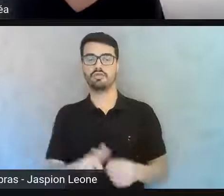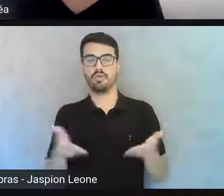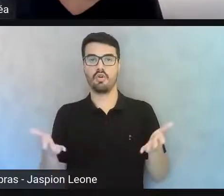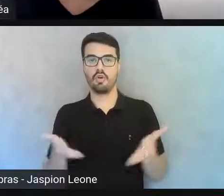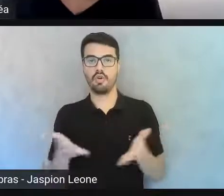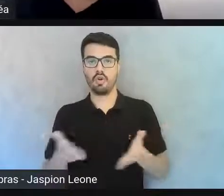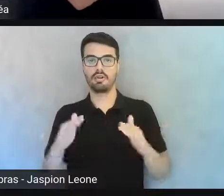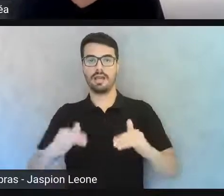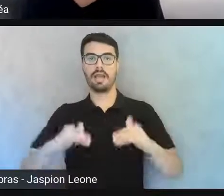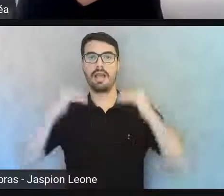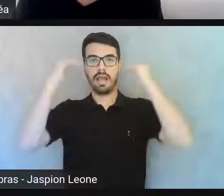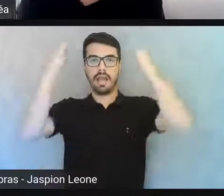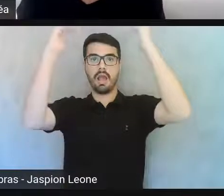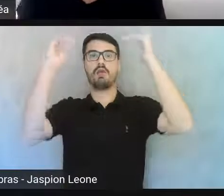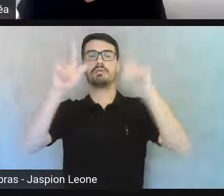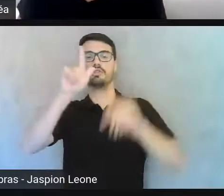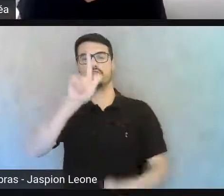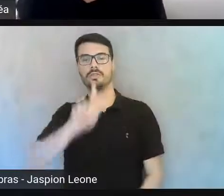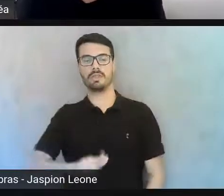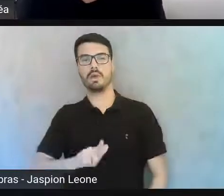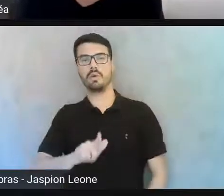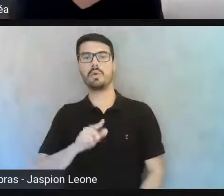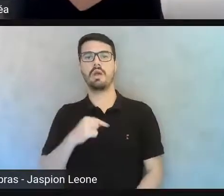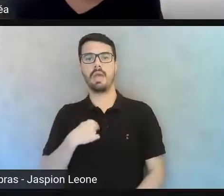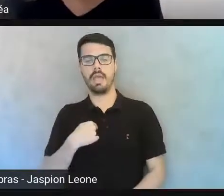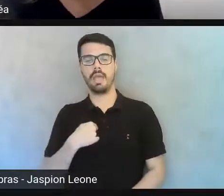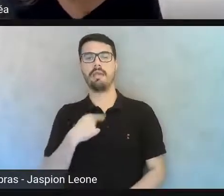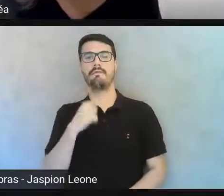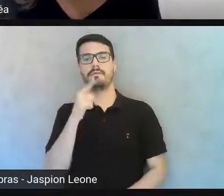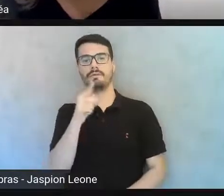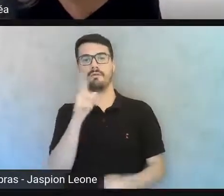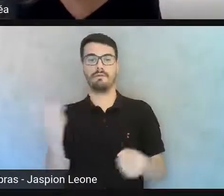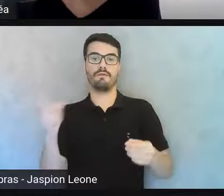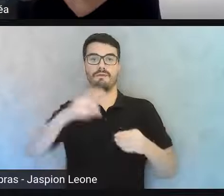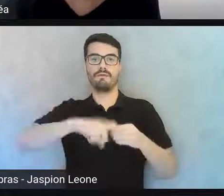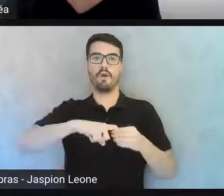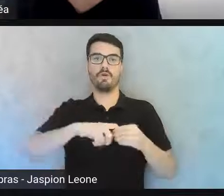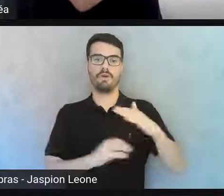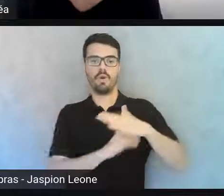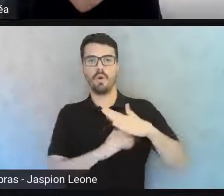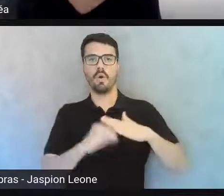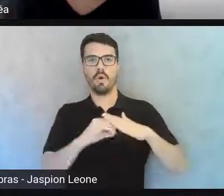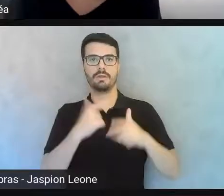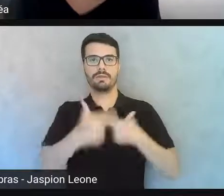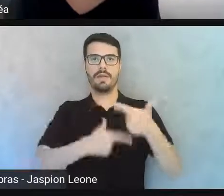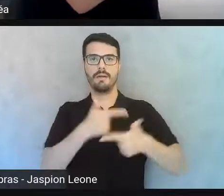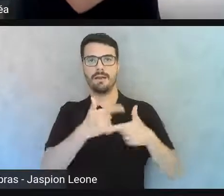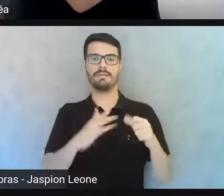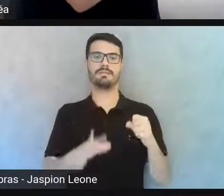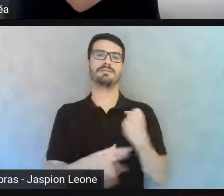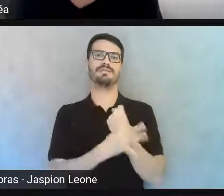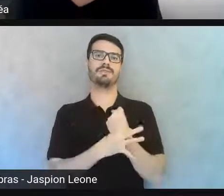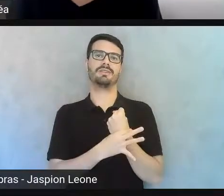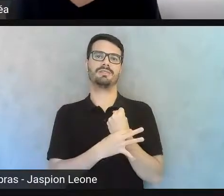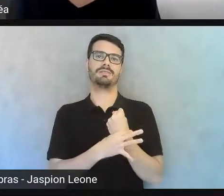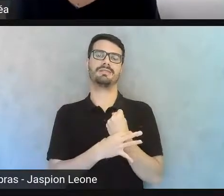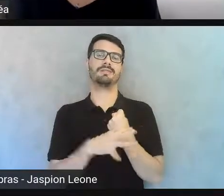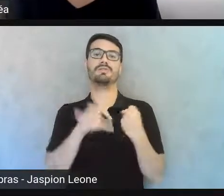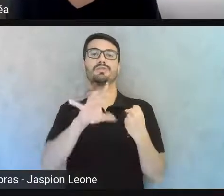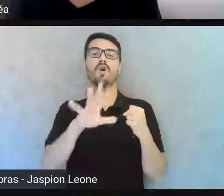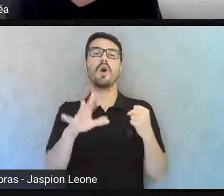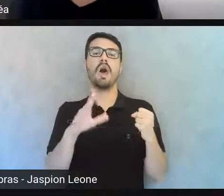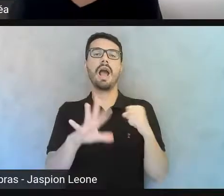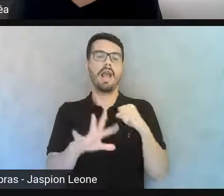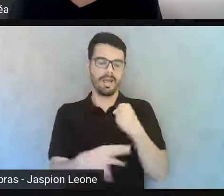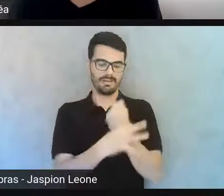alta administração é deixar que você volte para o seu locus de trabalho com segurança. Essa é